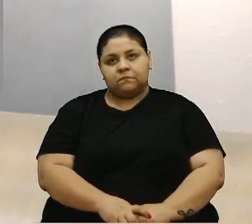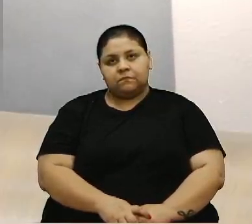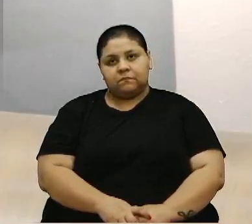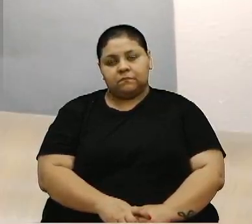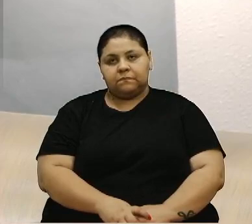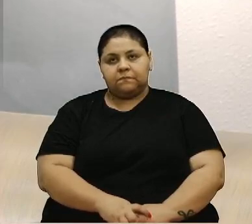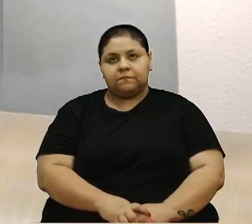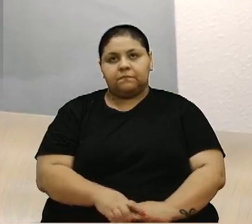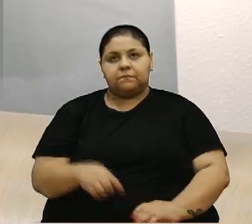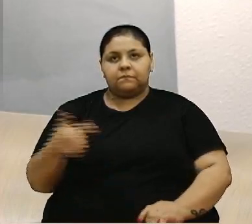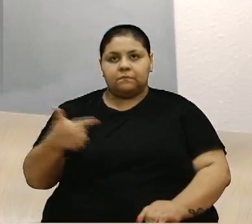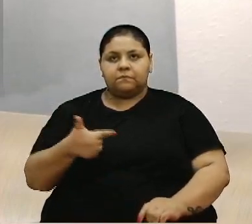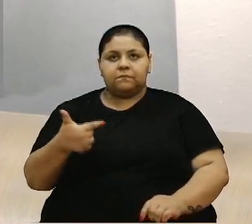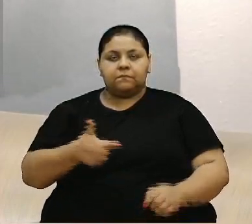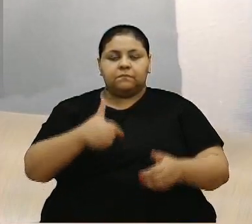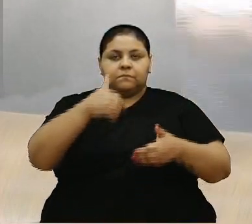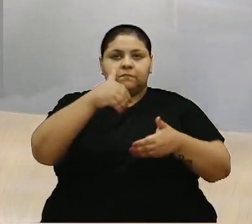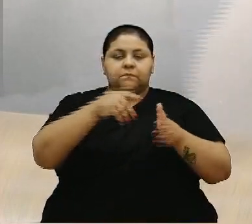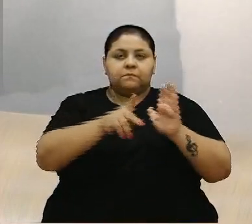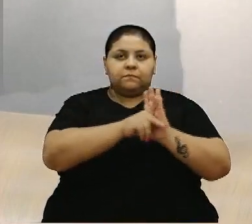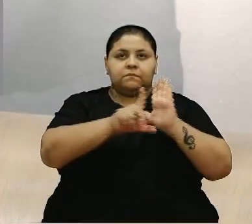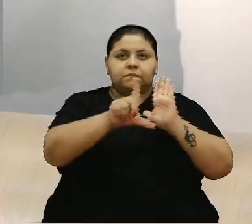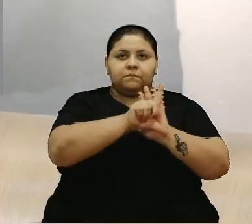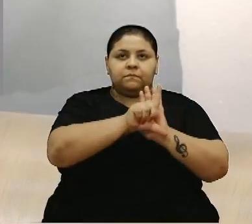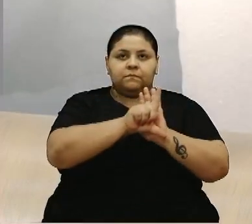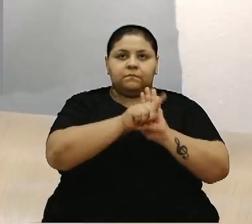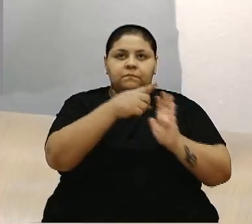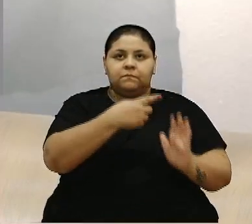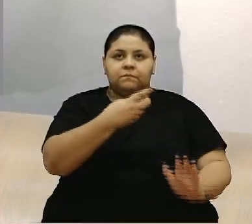Em segunda discussão e votação, projeto de lei número